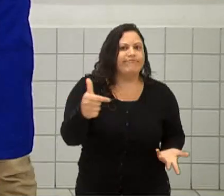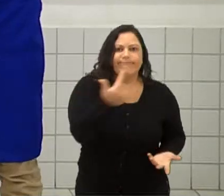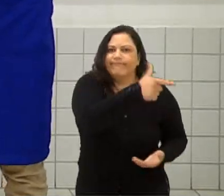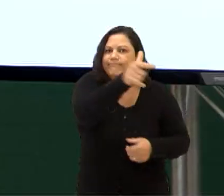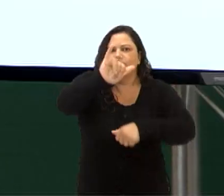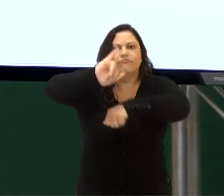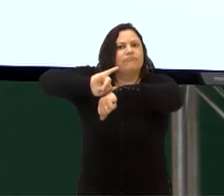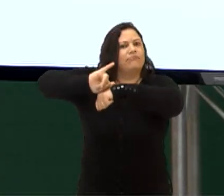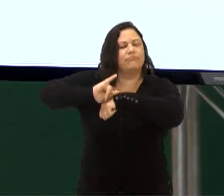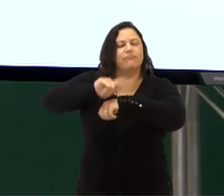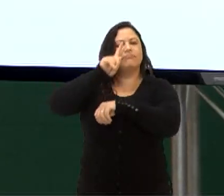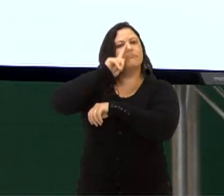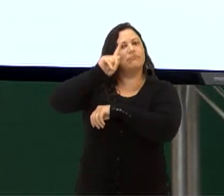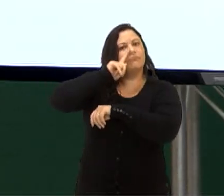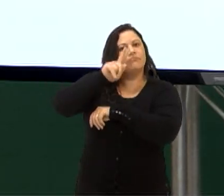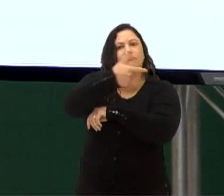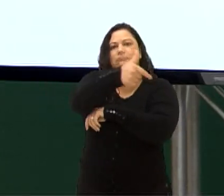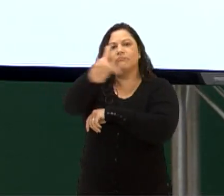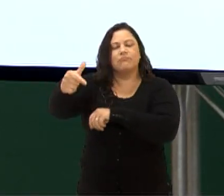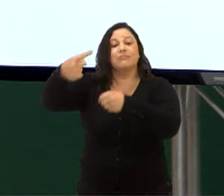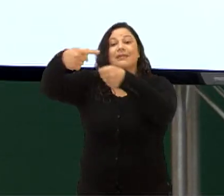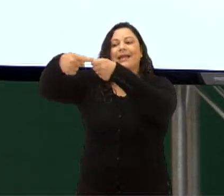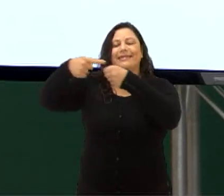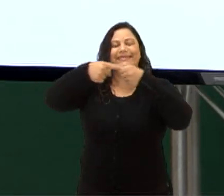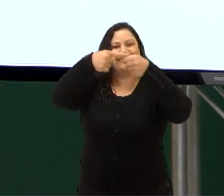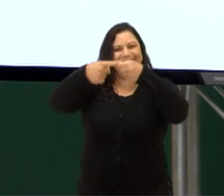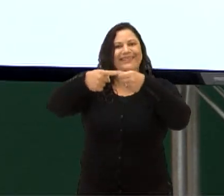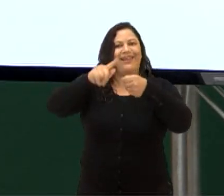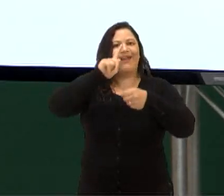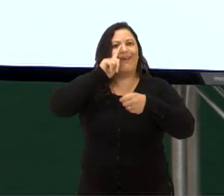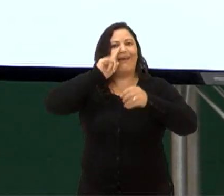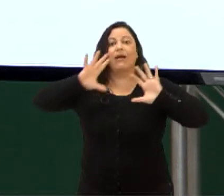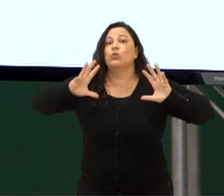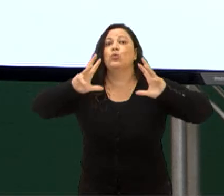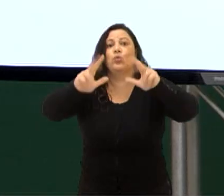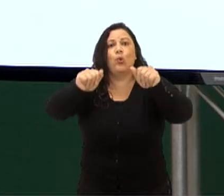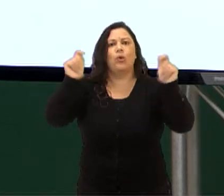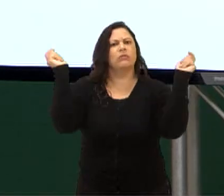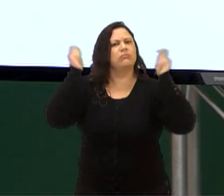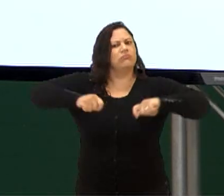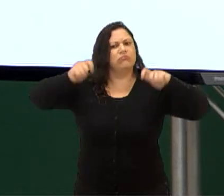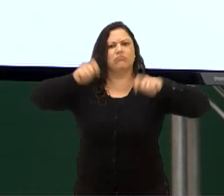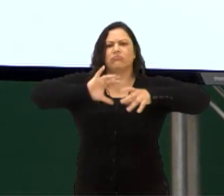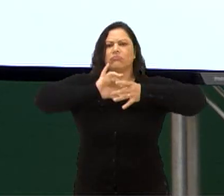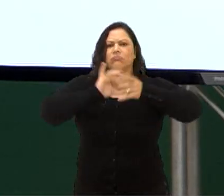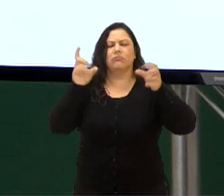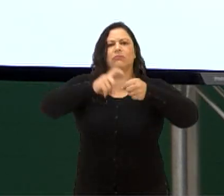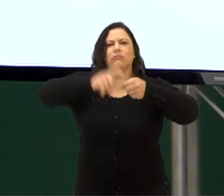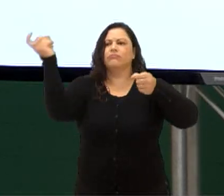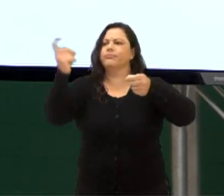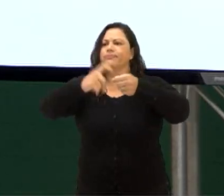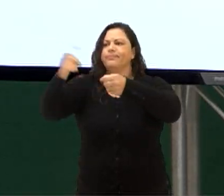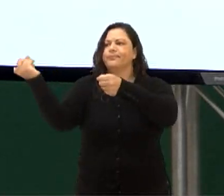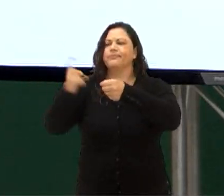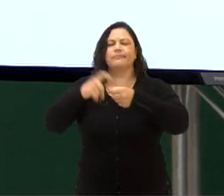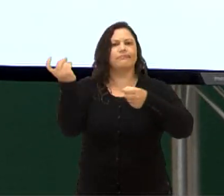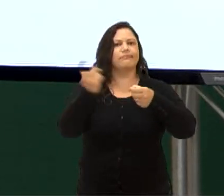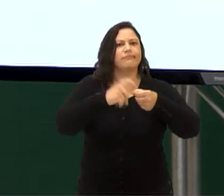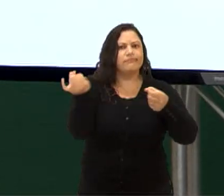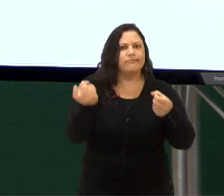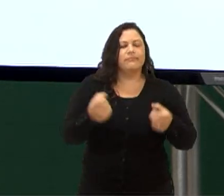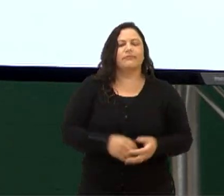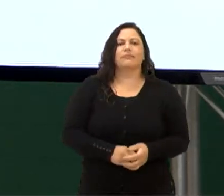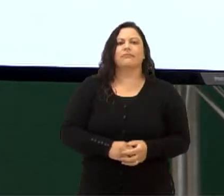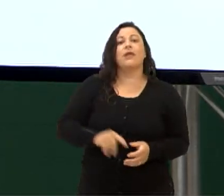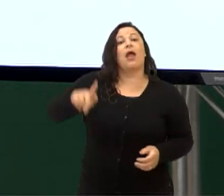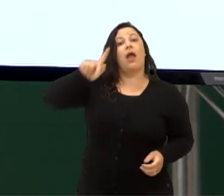uma capital grega. As cidades gregas, todas elas eram autônomas entre si, tá? E o grego era